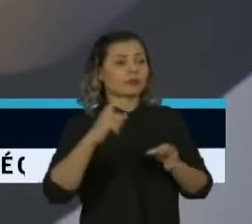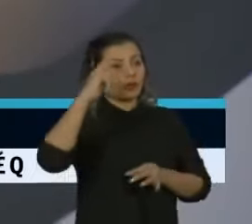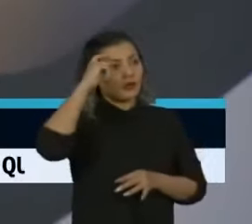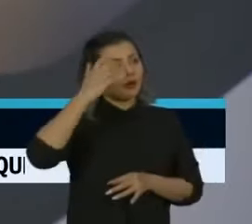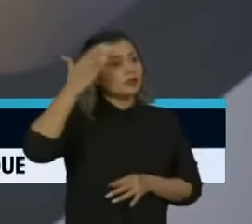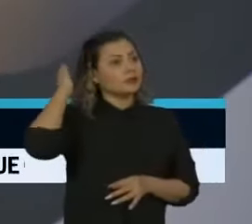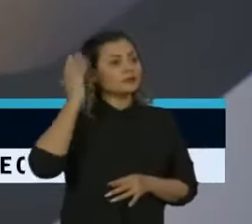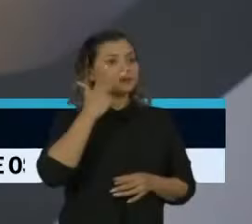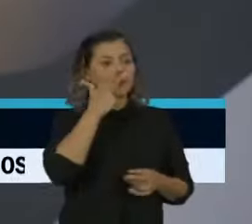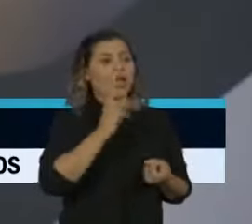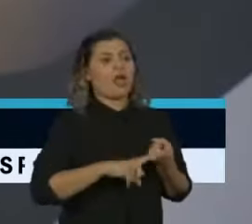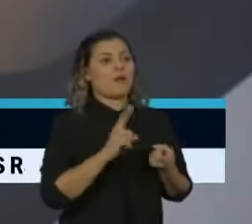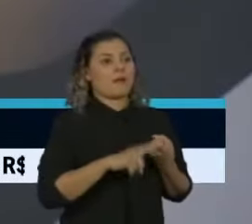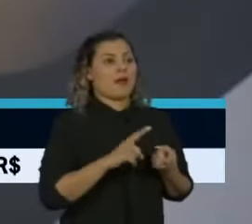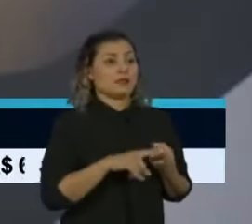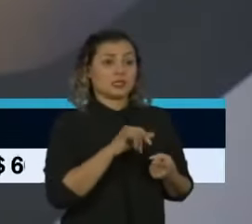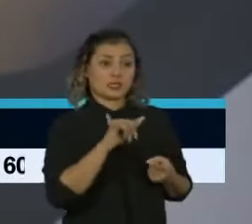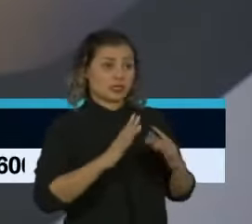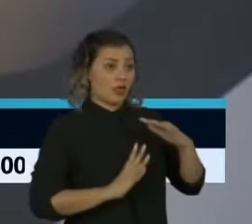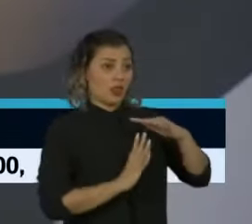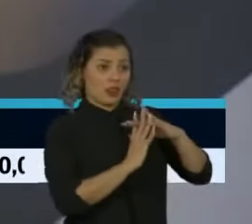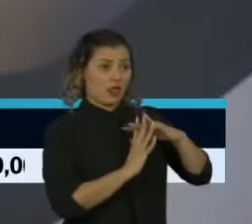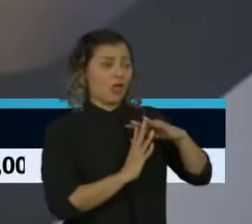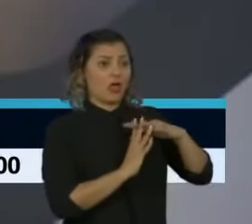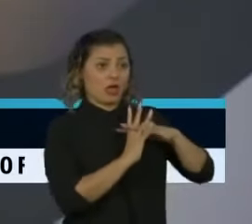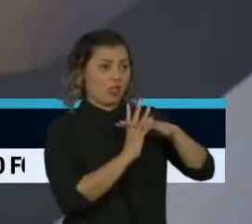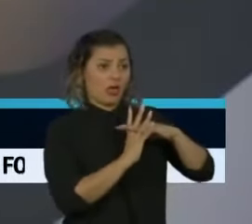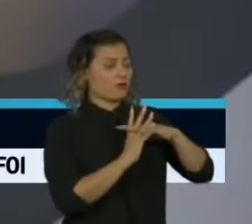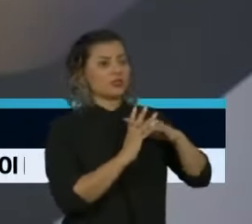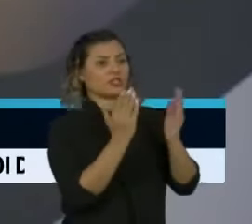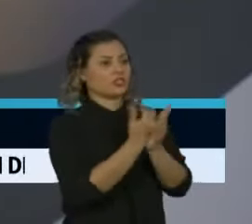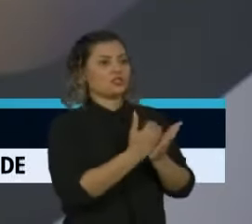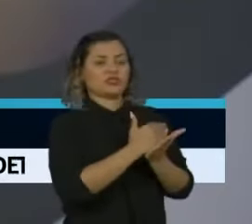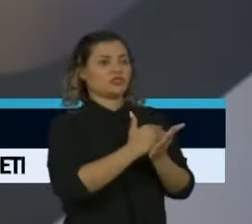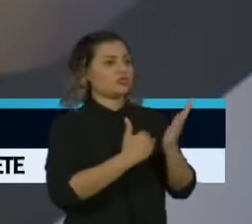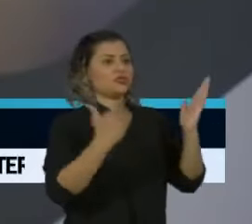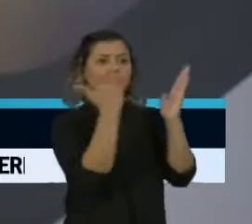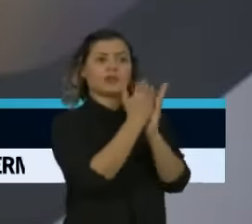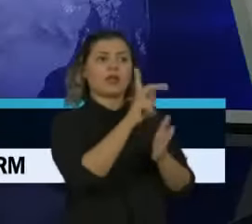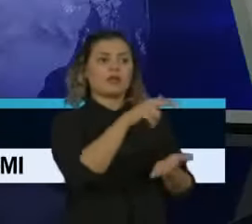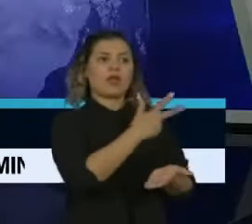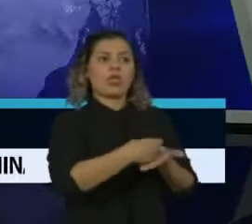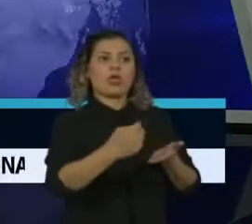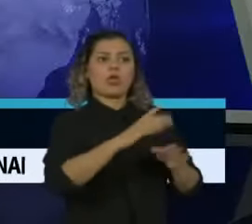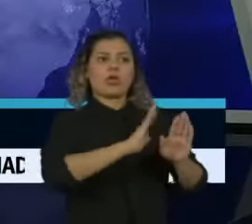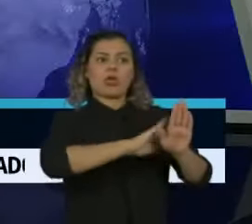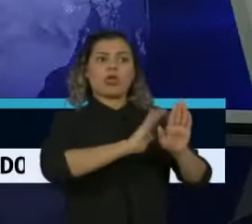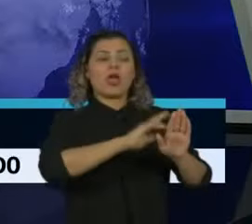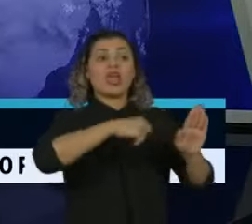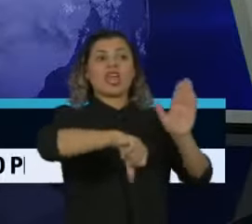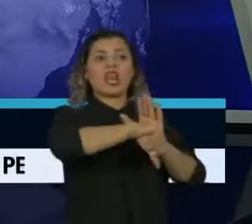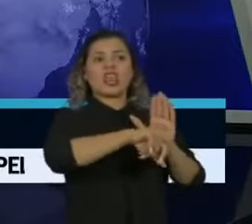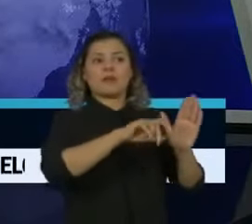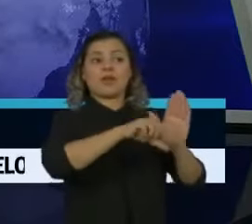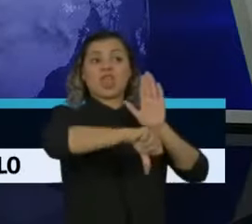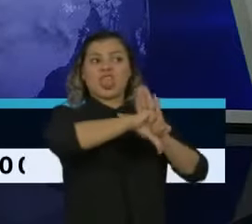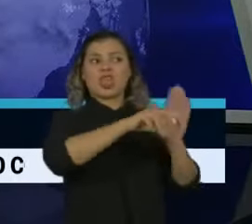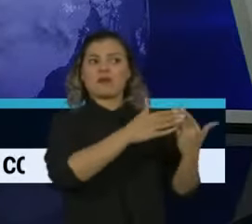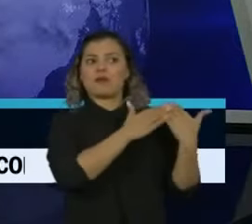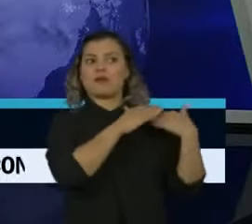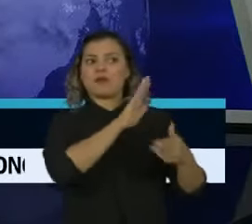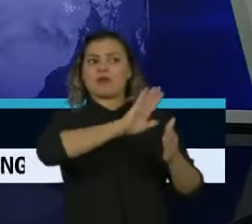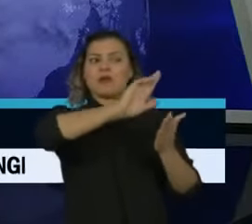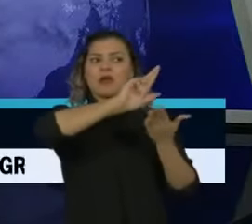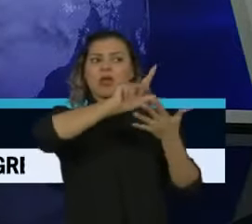uma ameaça, né? Dizer, olha, se furar o teto de gastos, isso é caso para impeachment. E ele mesmo dizer, foi uma debandada quando